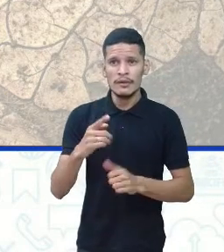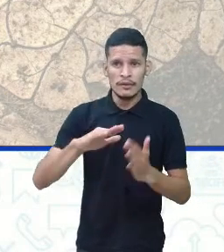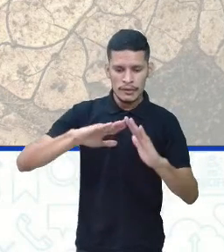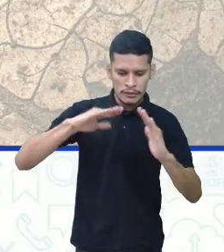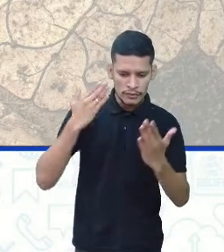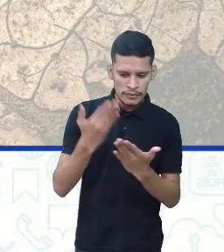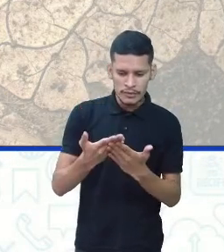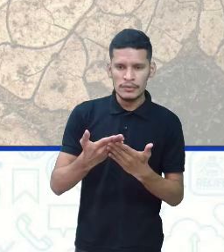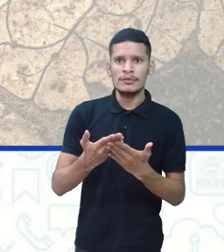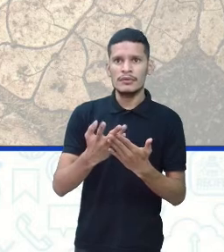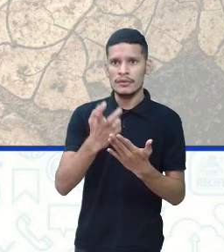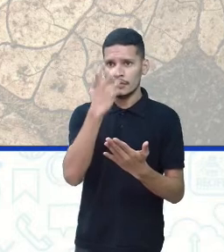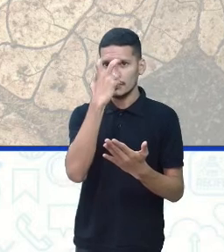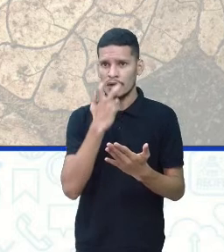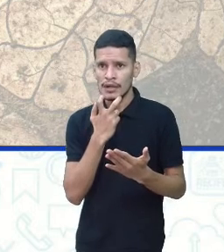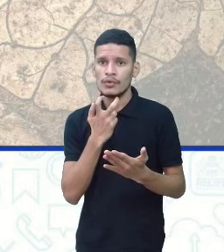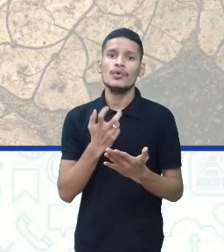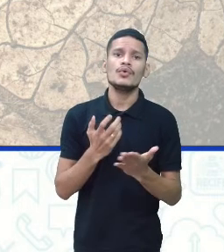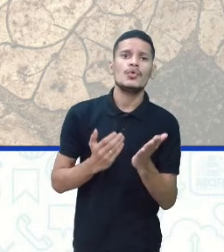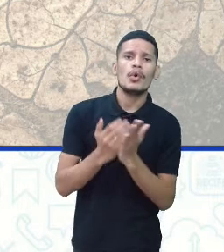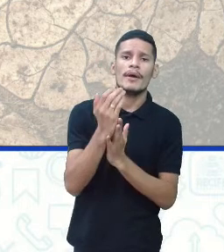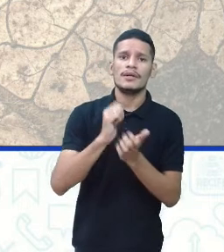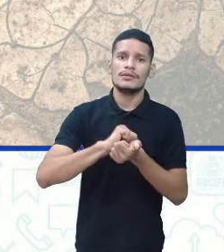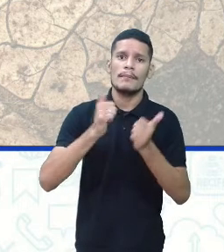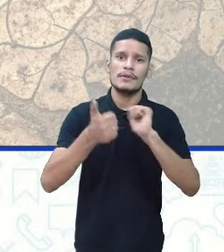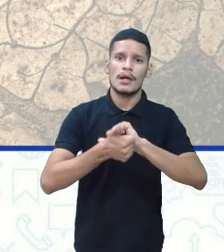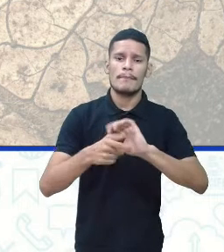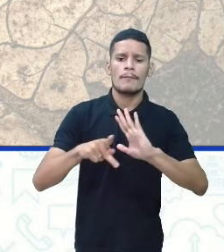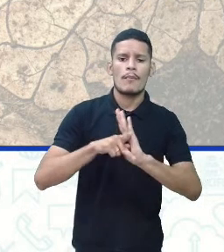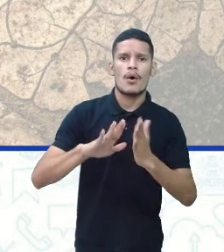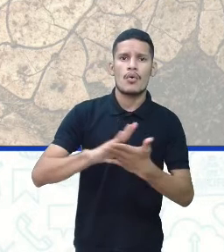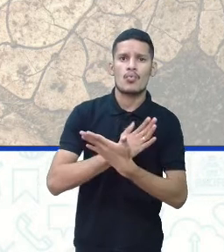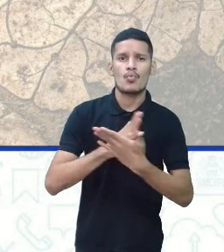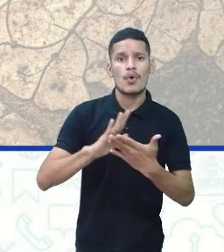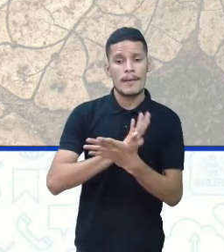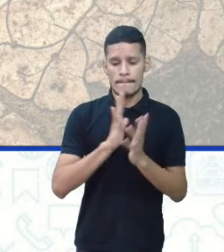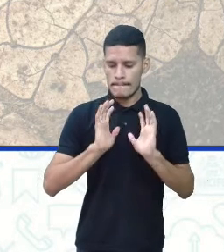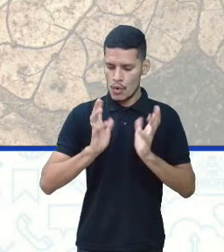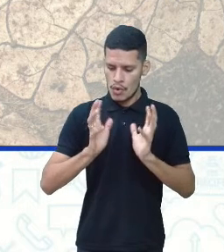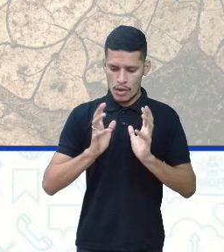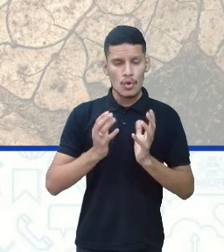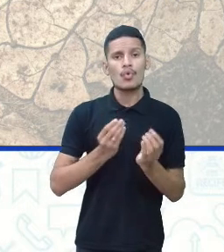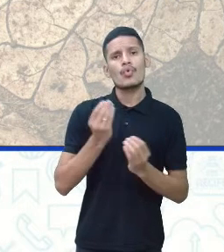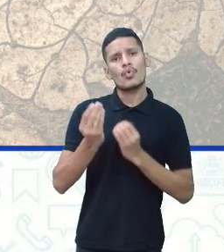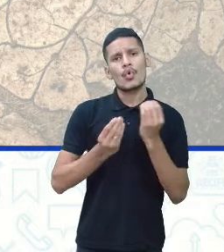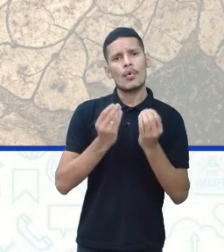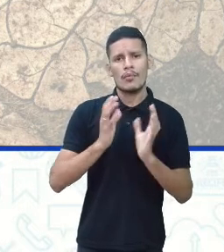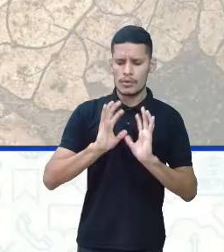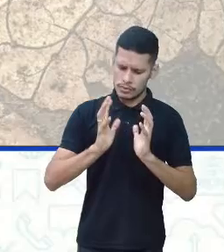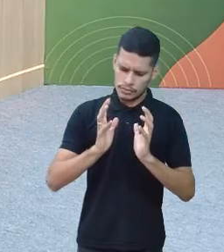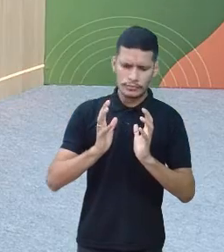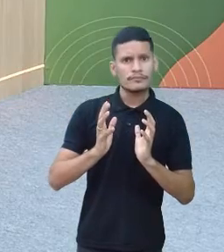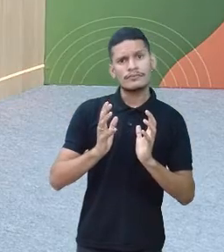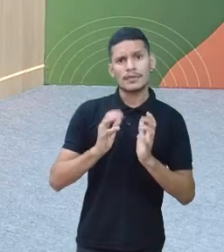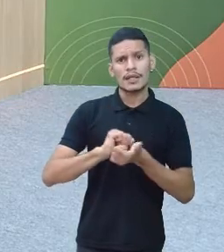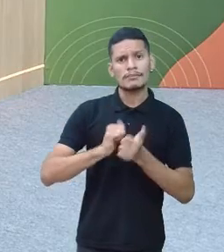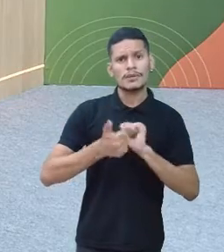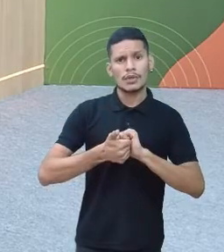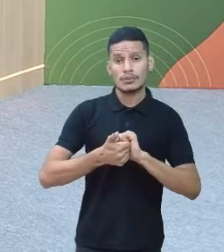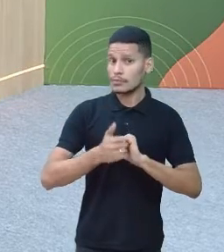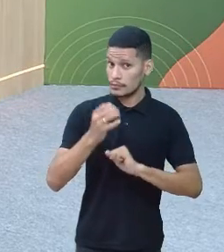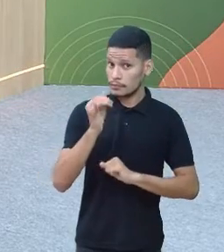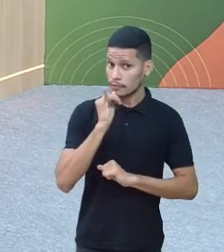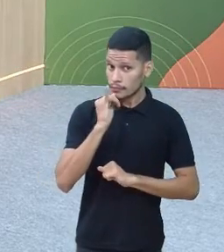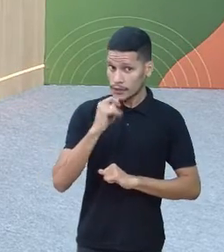espanholas para cegos começaram a criar adaptações de bolas. E como é essa adaptação? Essa adaptação era o quê? Eles pegavam